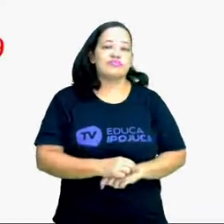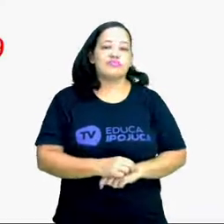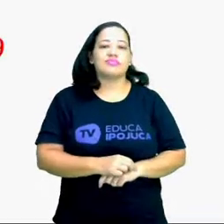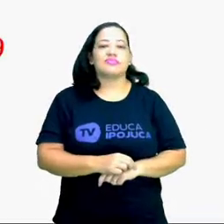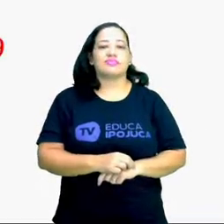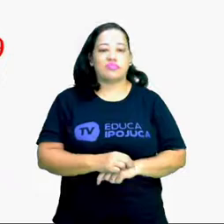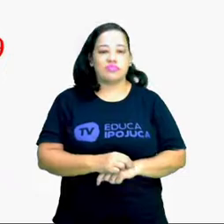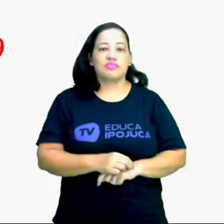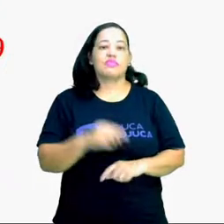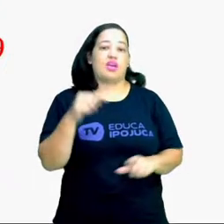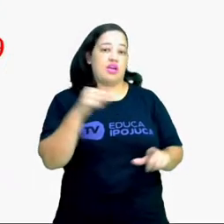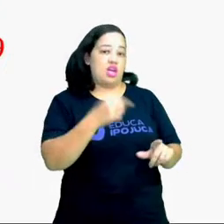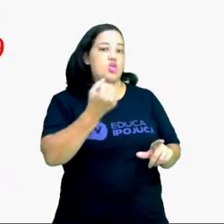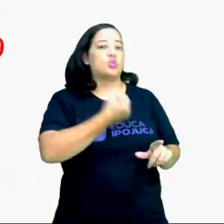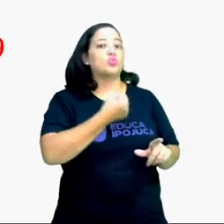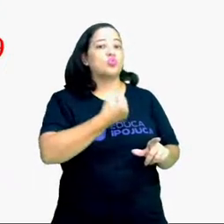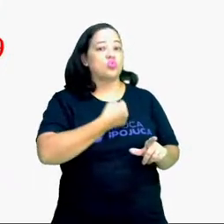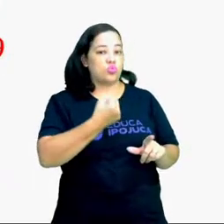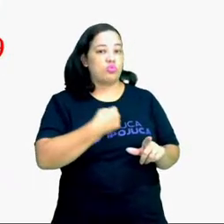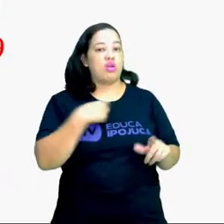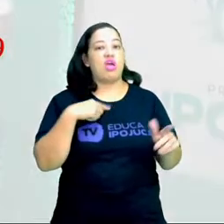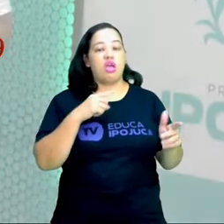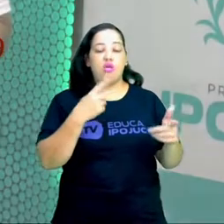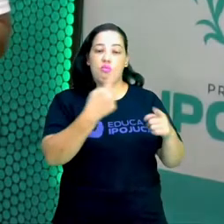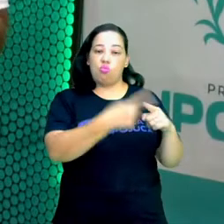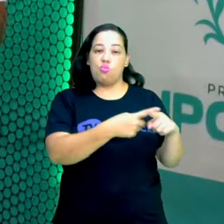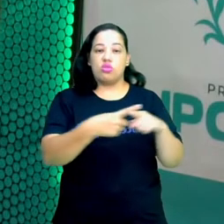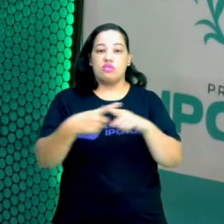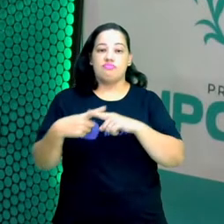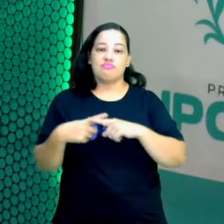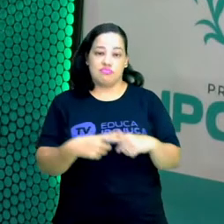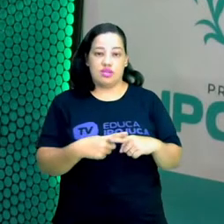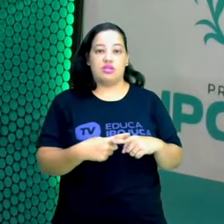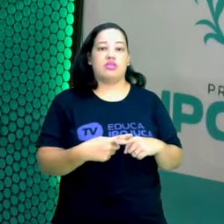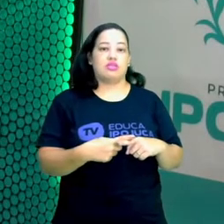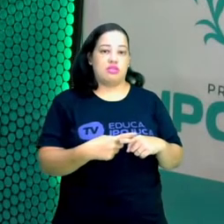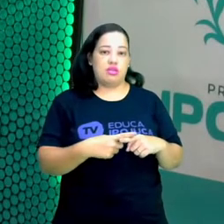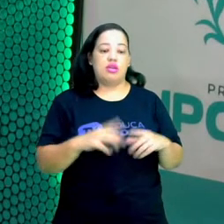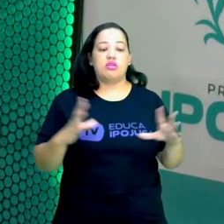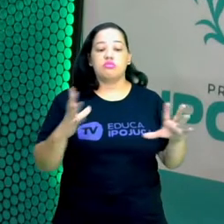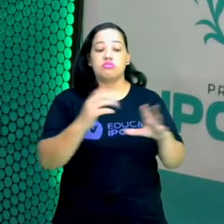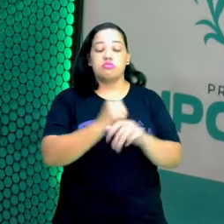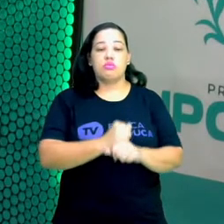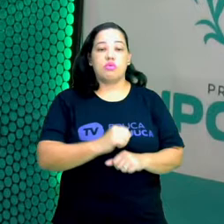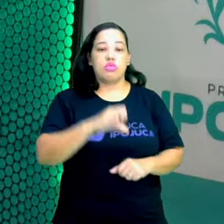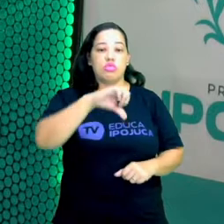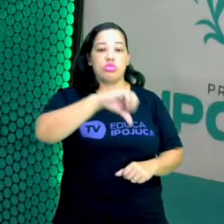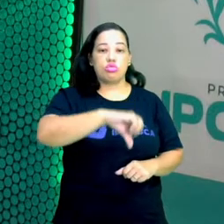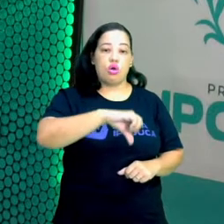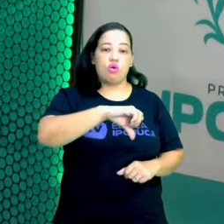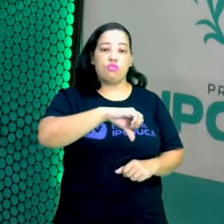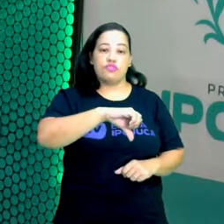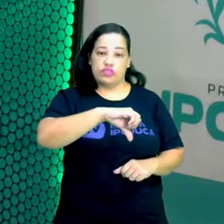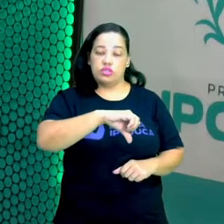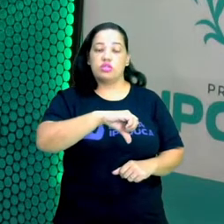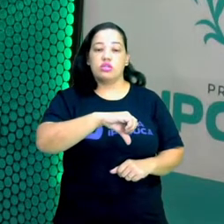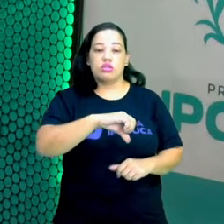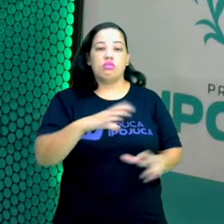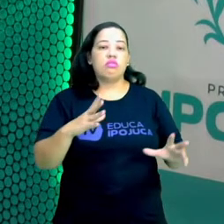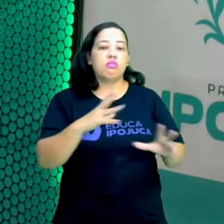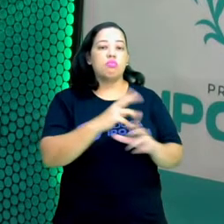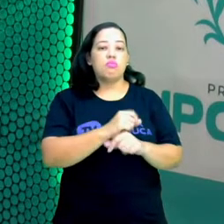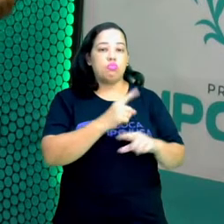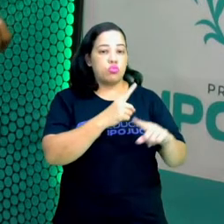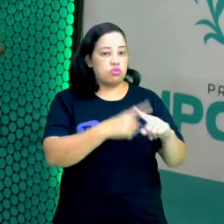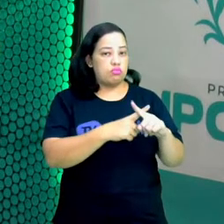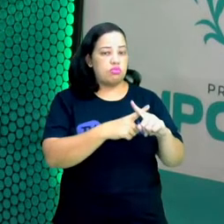É o número que multiplica, que vai dar 9 metros centímetros quadrados. Que número seria esse? Nós